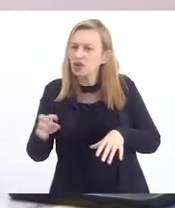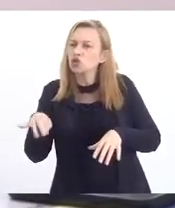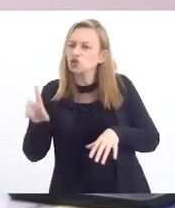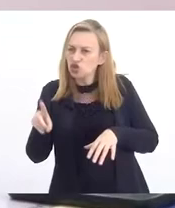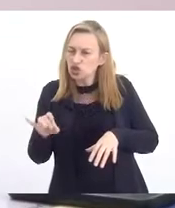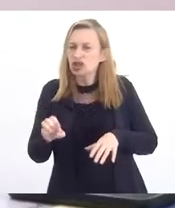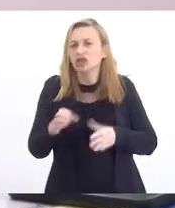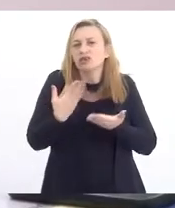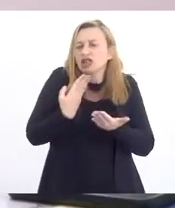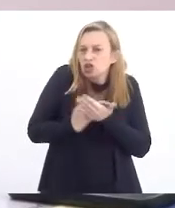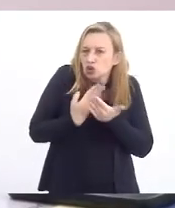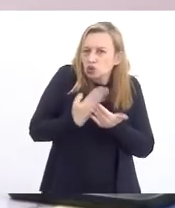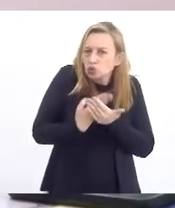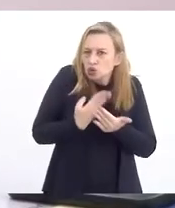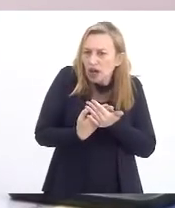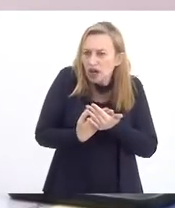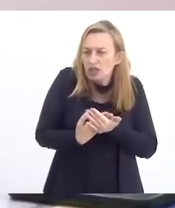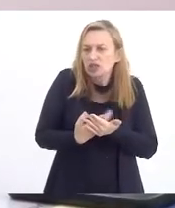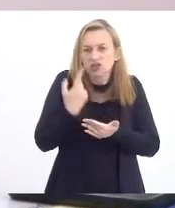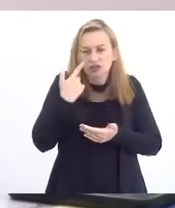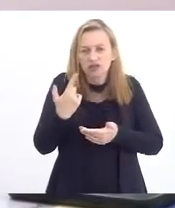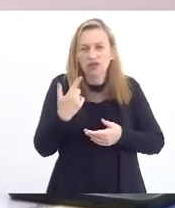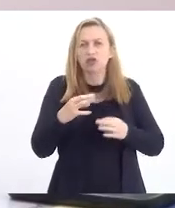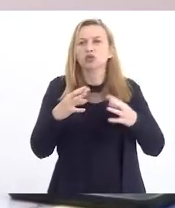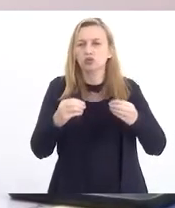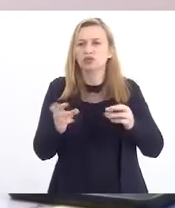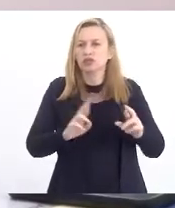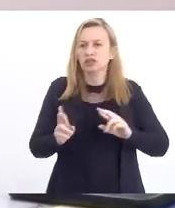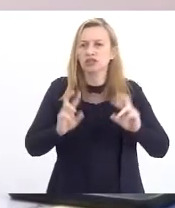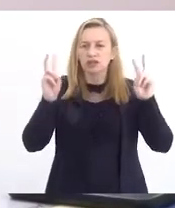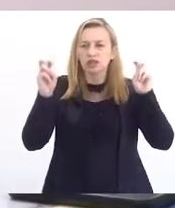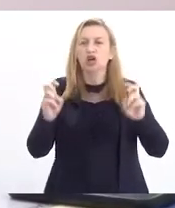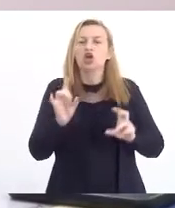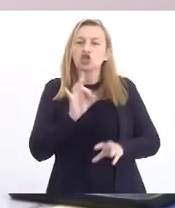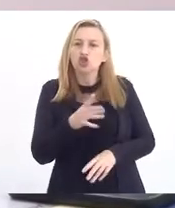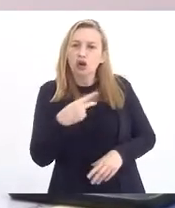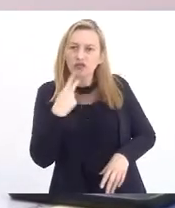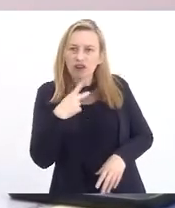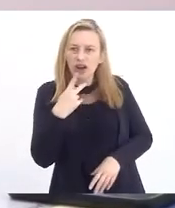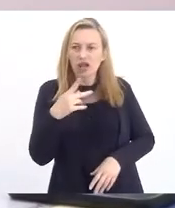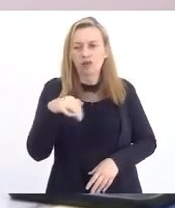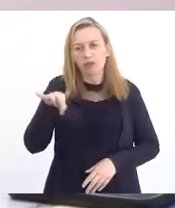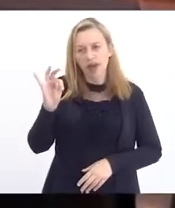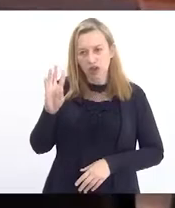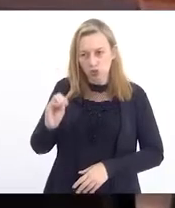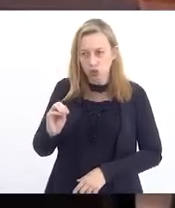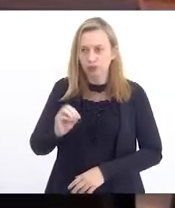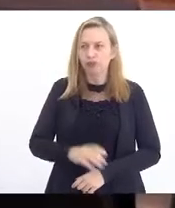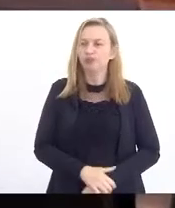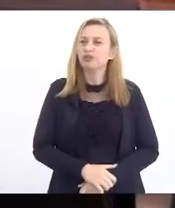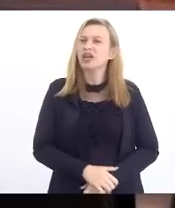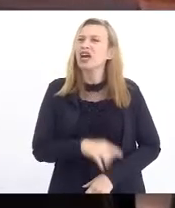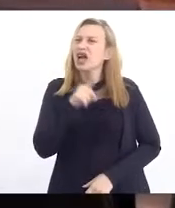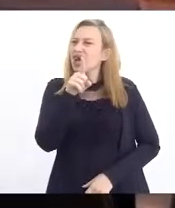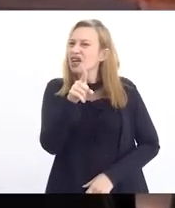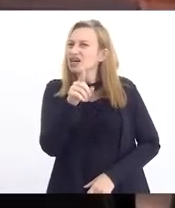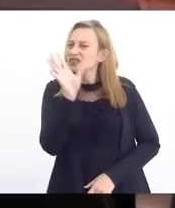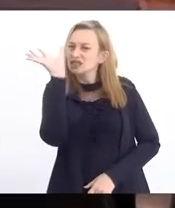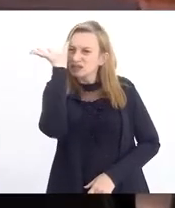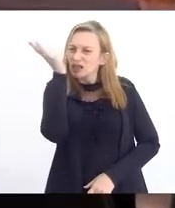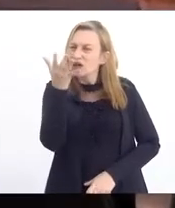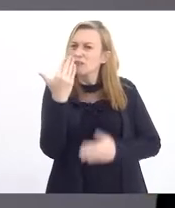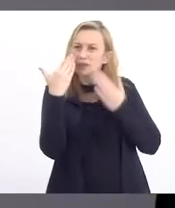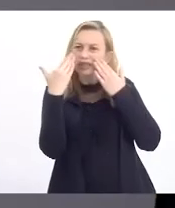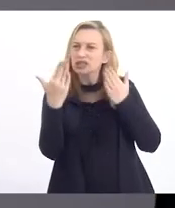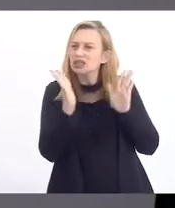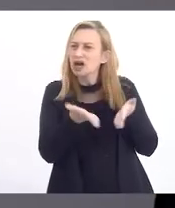vai se pronunciar em relação a isso. Só uma observação, Humberto. Essa solução que está sendo apresentada